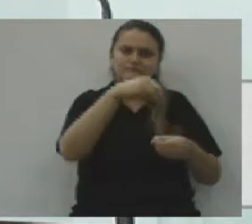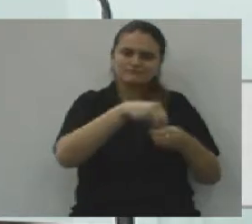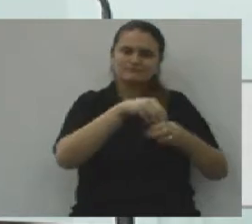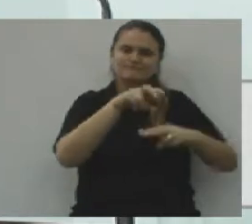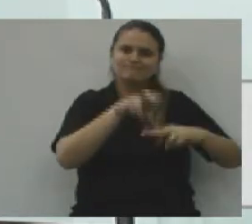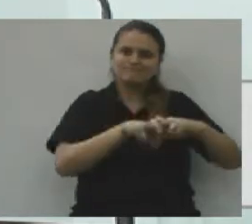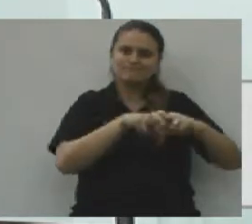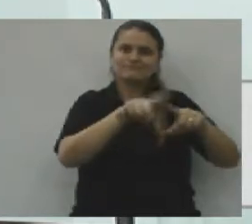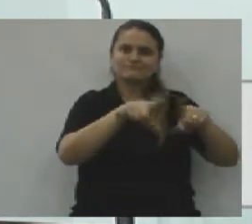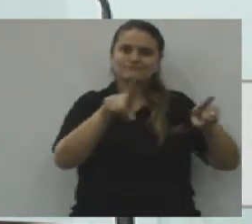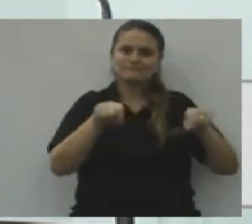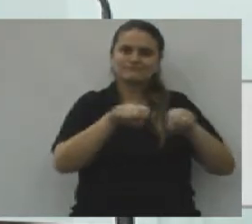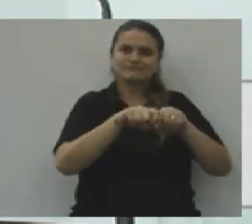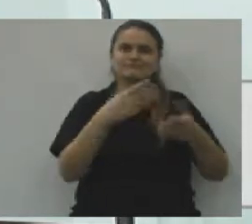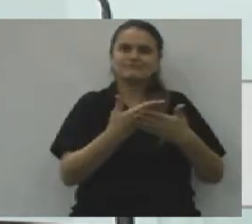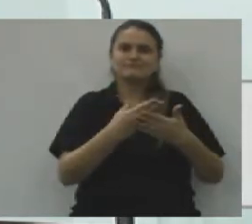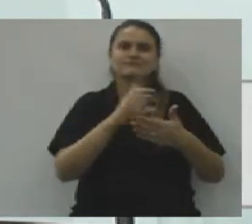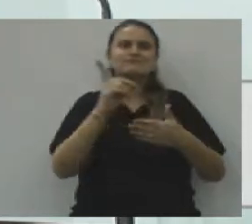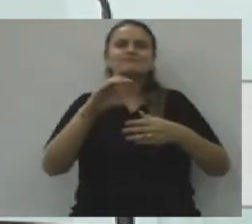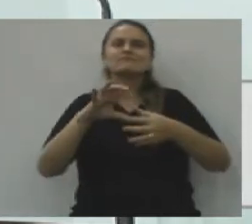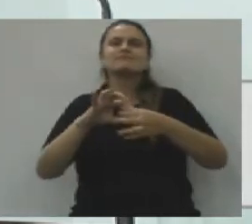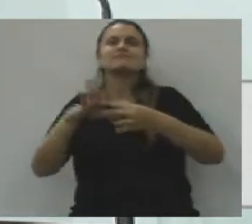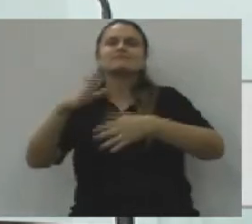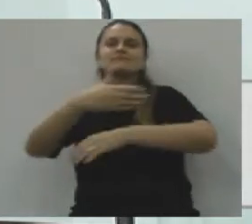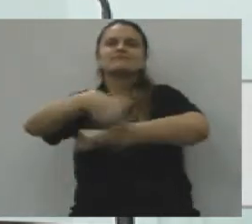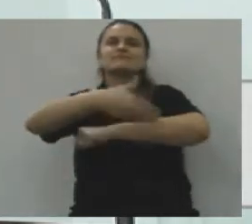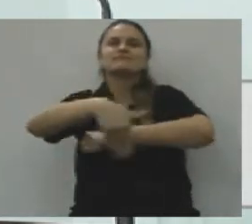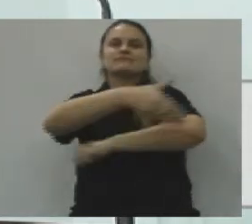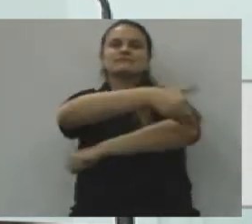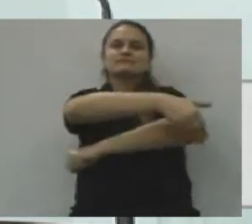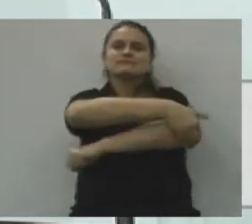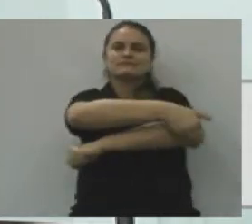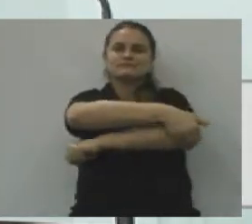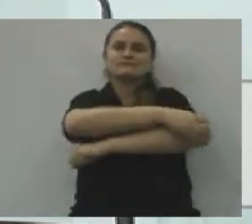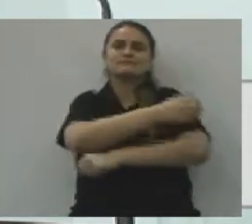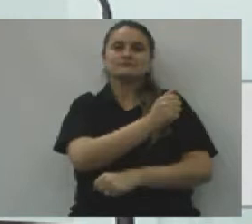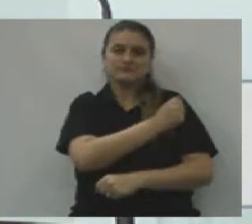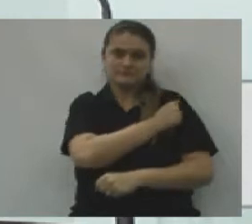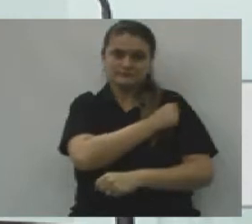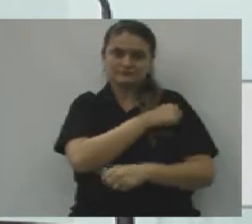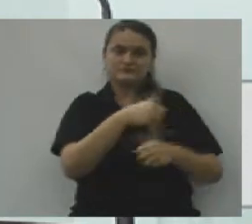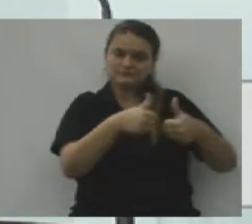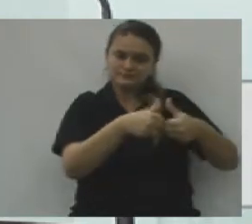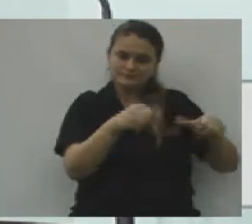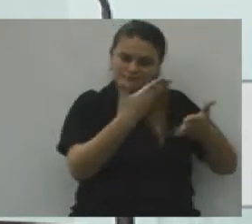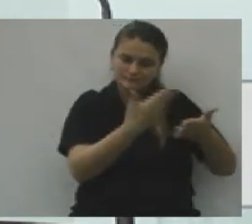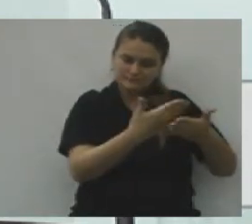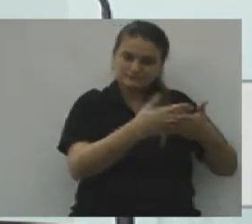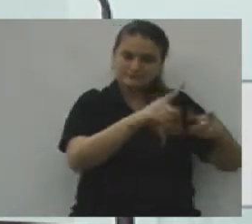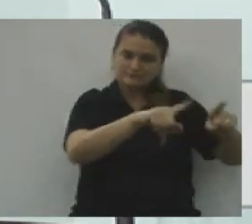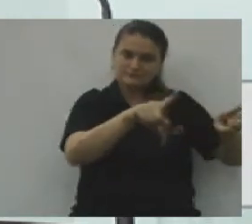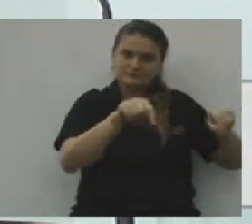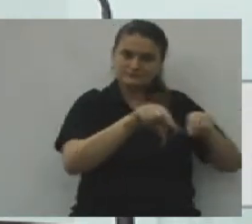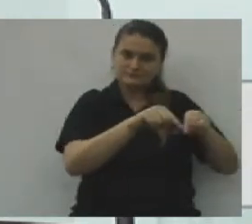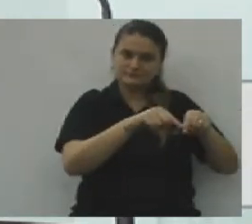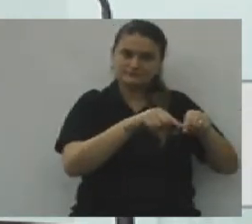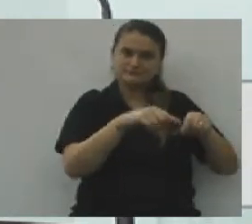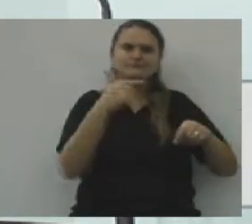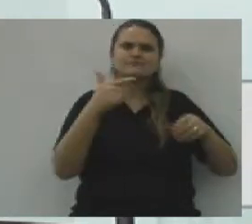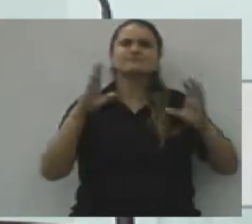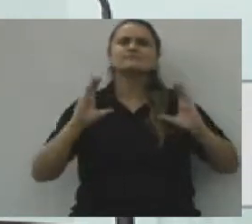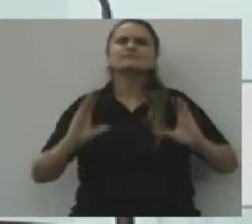nos bancos da praça. Para que tenhamos o aluno na sala, para que futuramente não tenhamos o